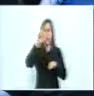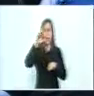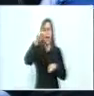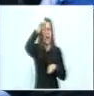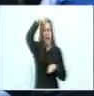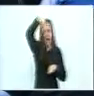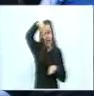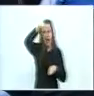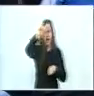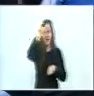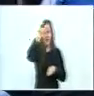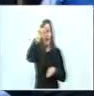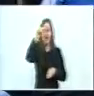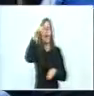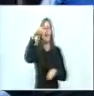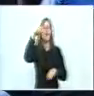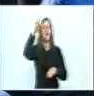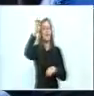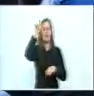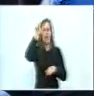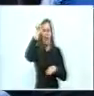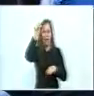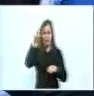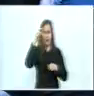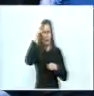Diniz, presidente do CMDM.